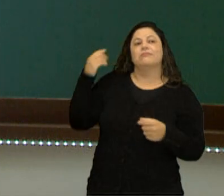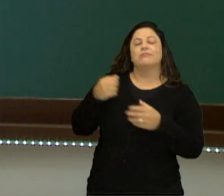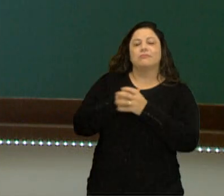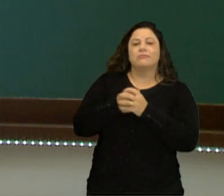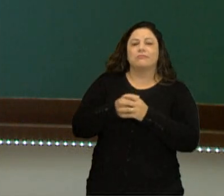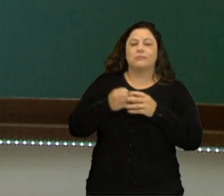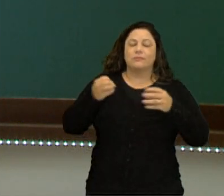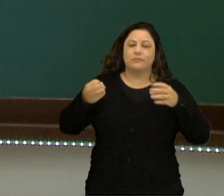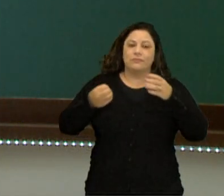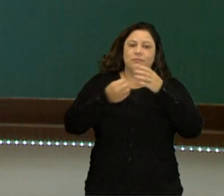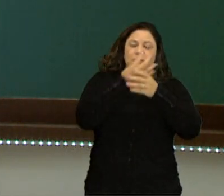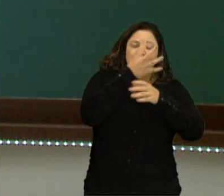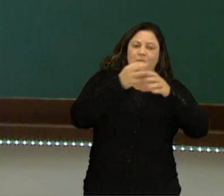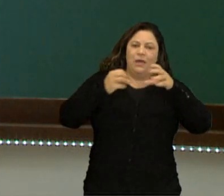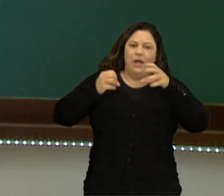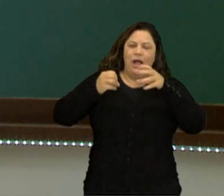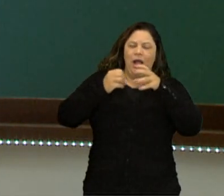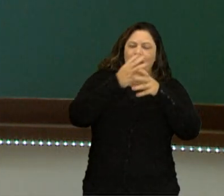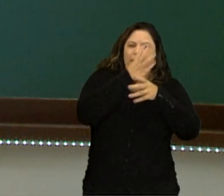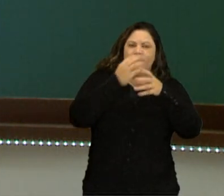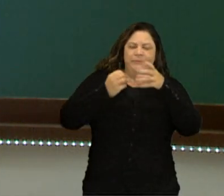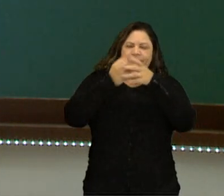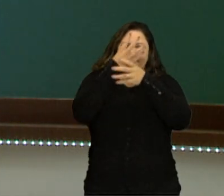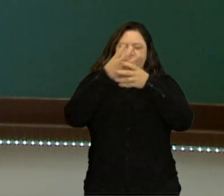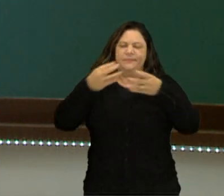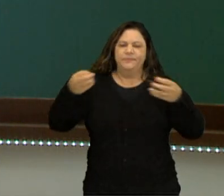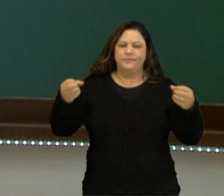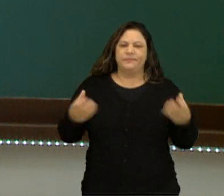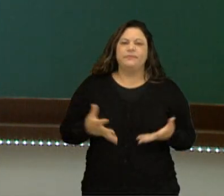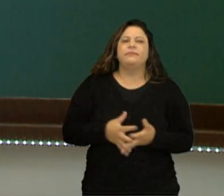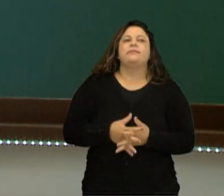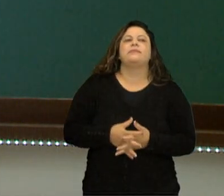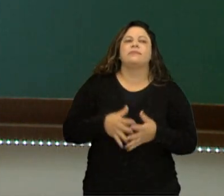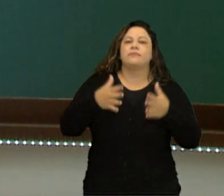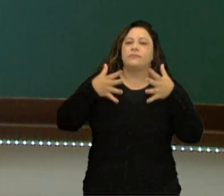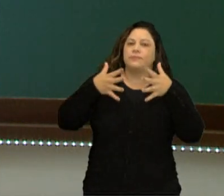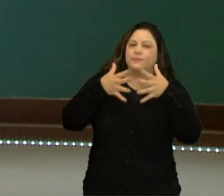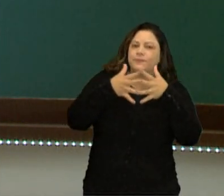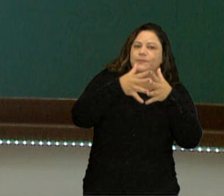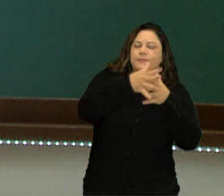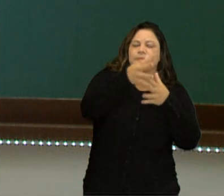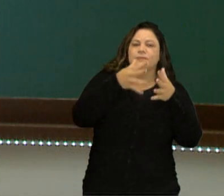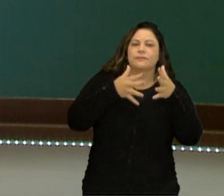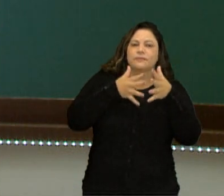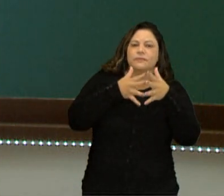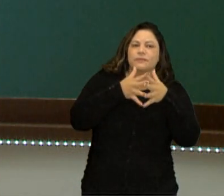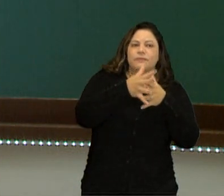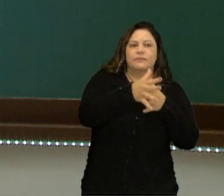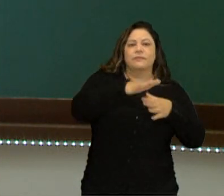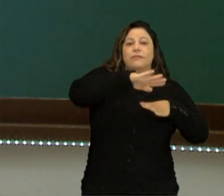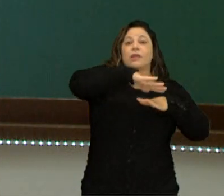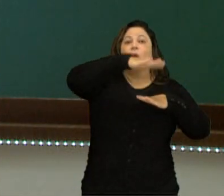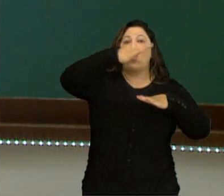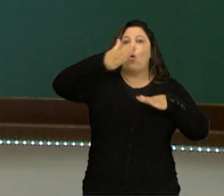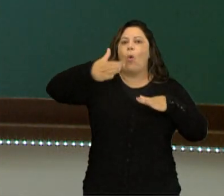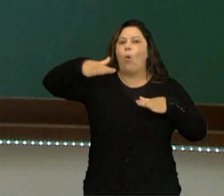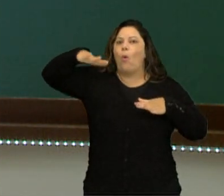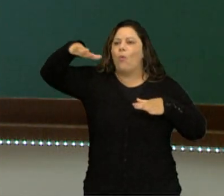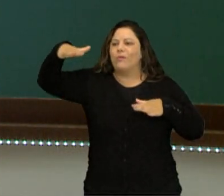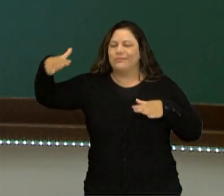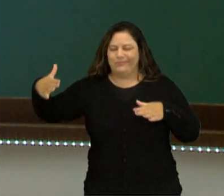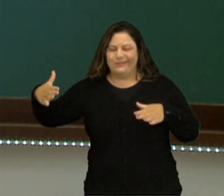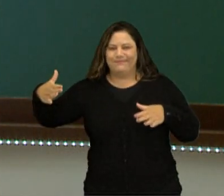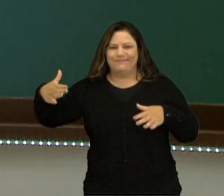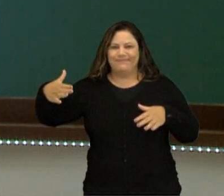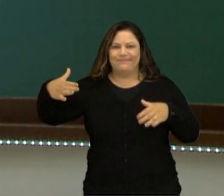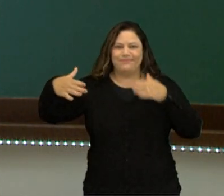passar por uma fenda, pessoal, e ele viu que ao passar a luz, ela tem um comportamento de onda. E aí, por isso que ele